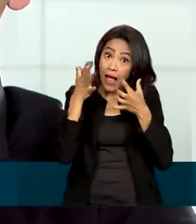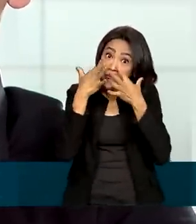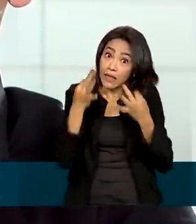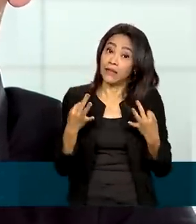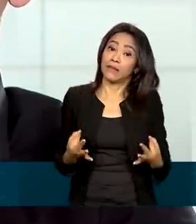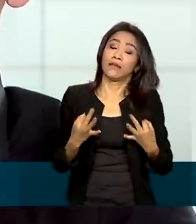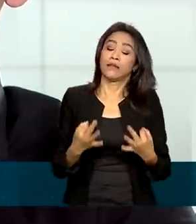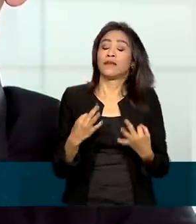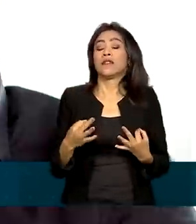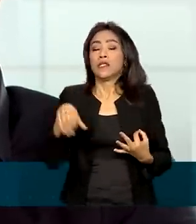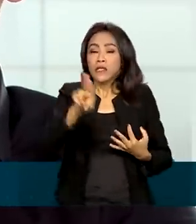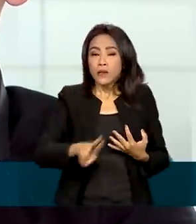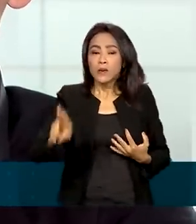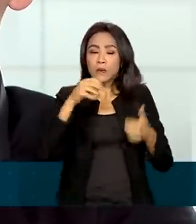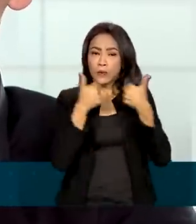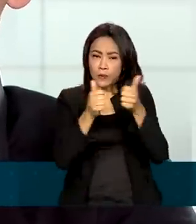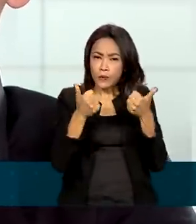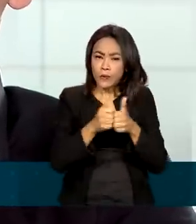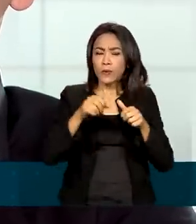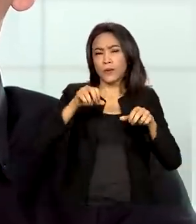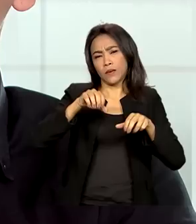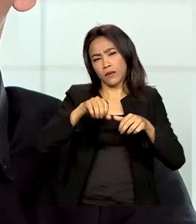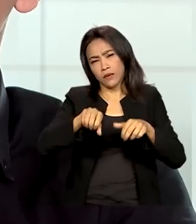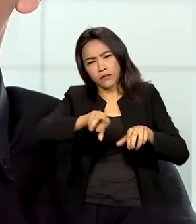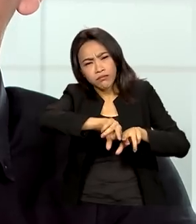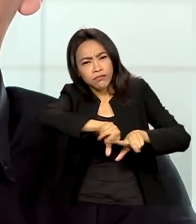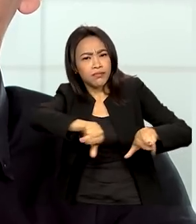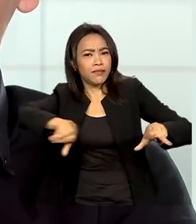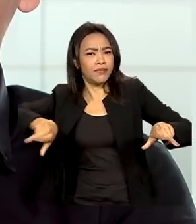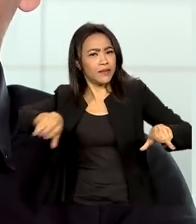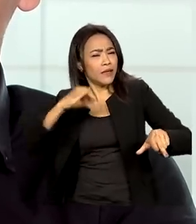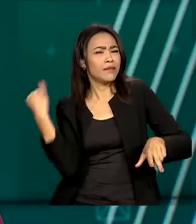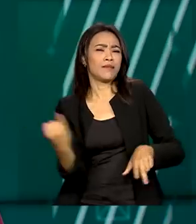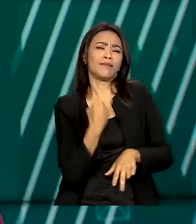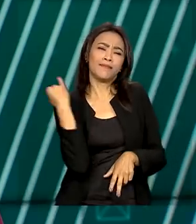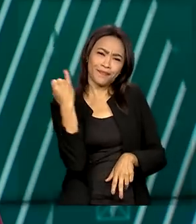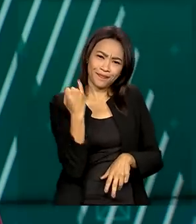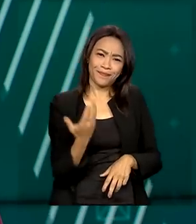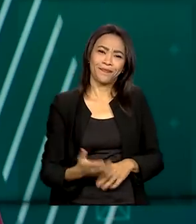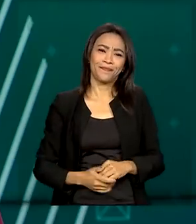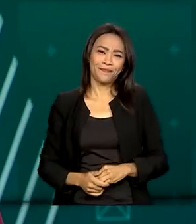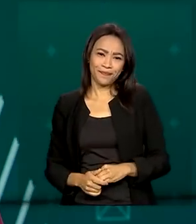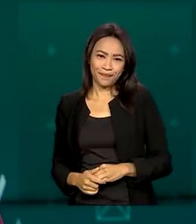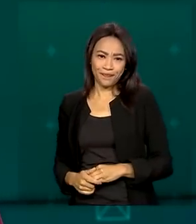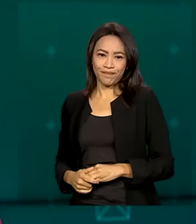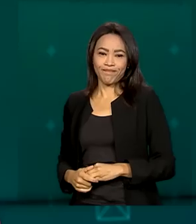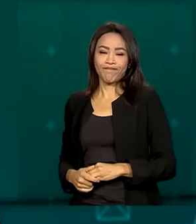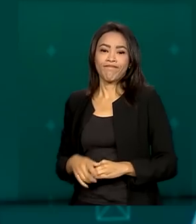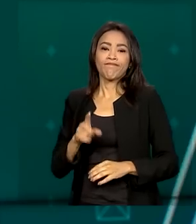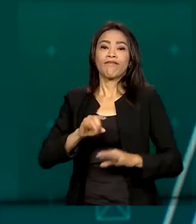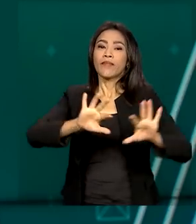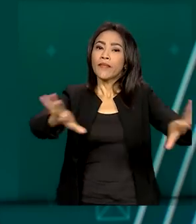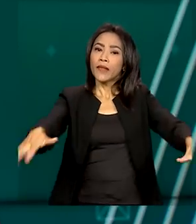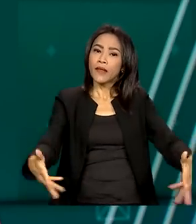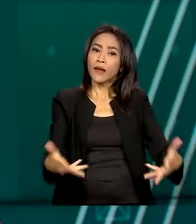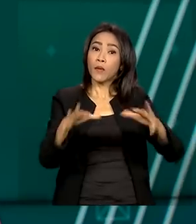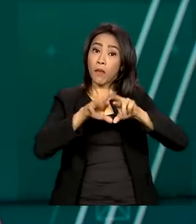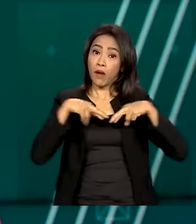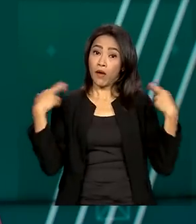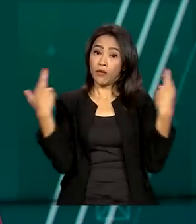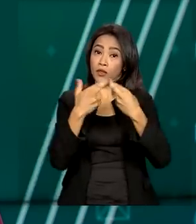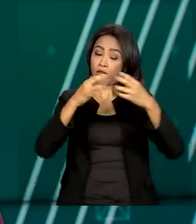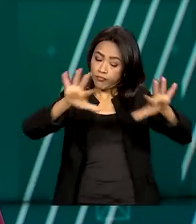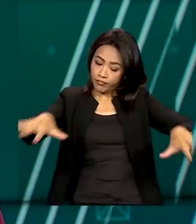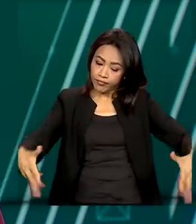usuário do transporte público coletivo é essencial para a mobilidade urbana nos municípios. Uma sessão solene na Câmara dos